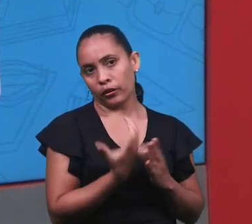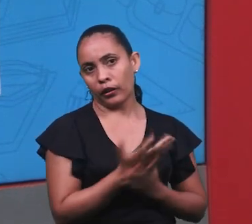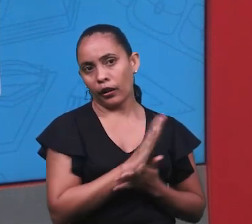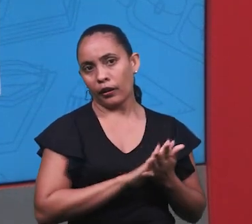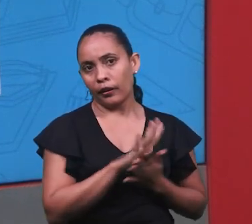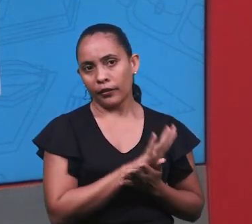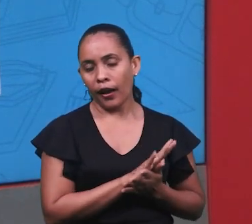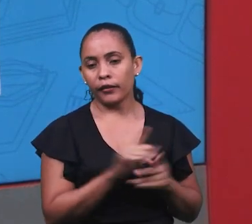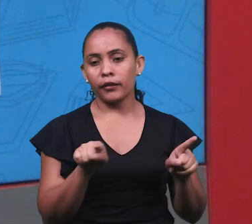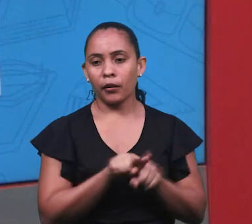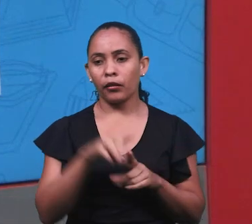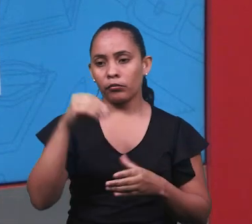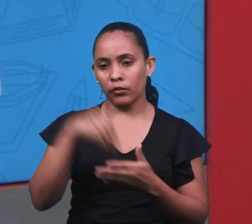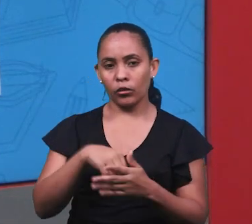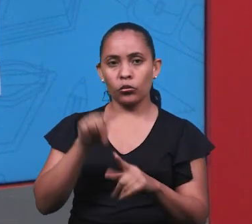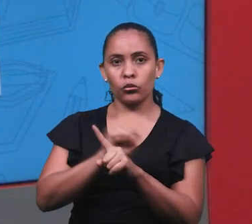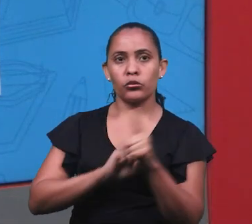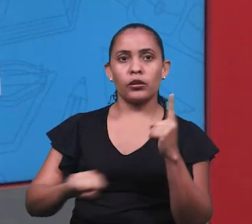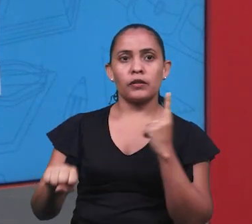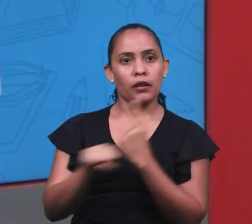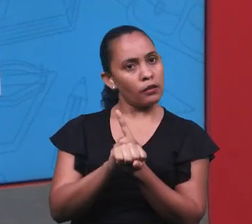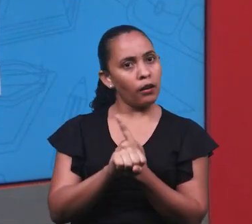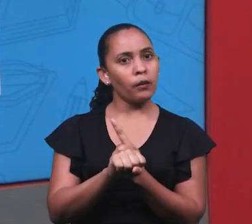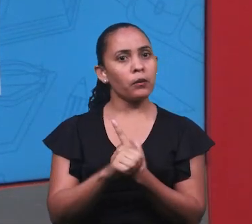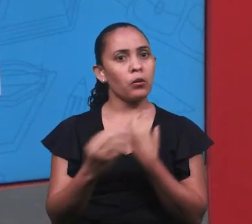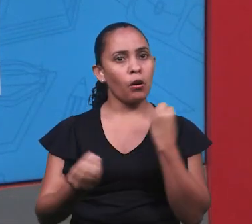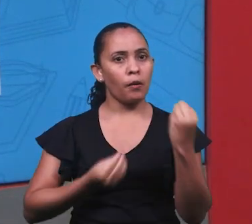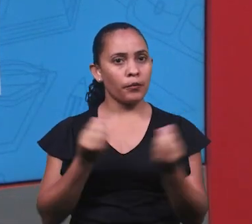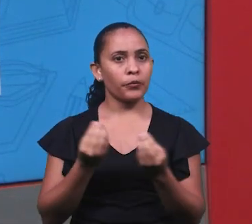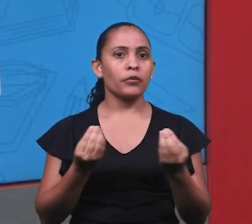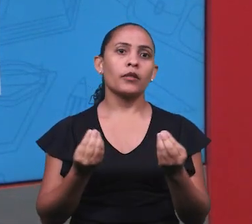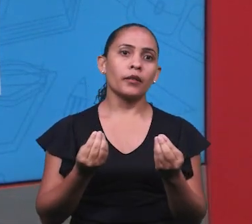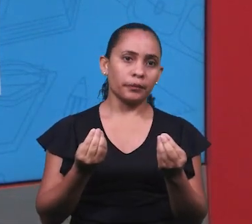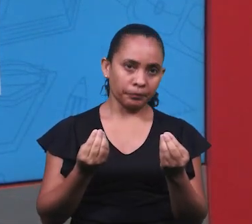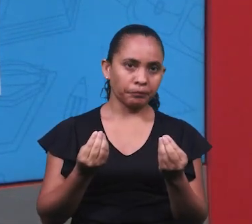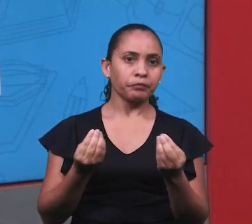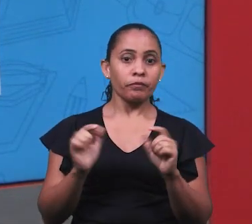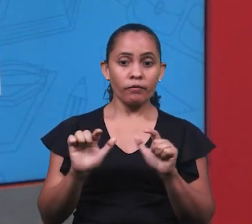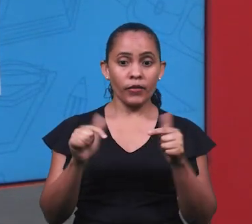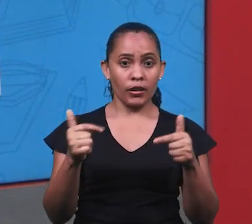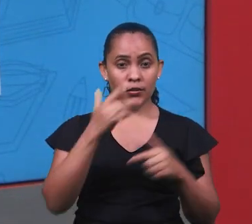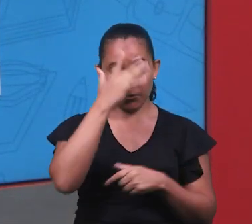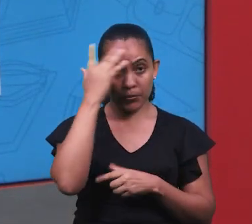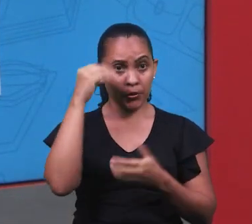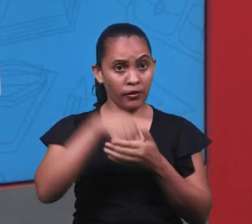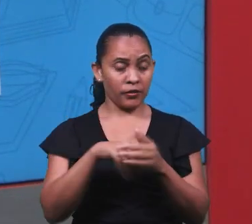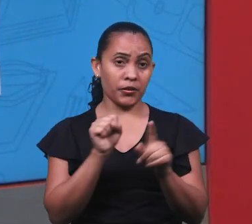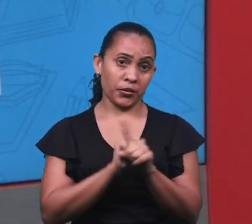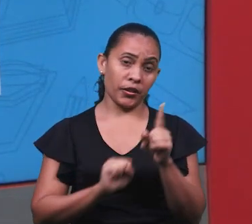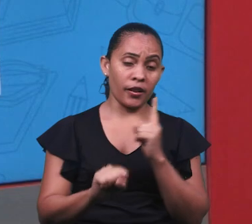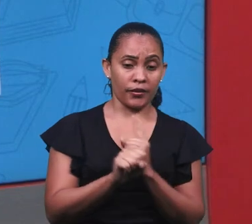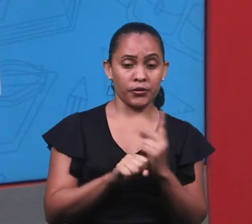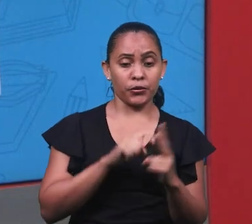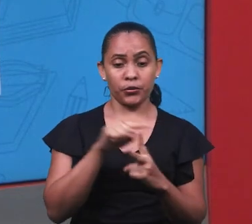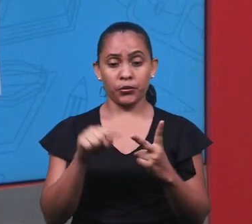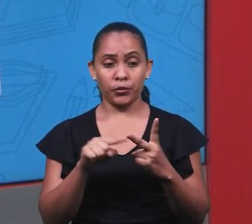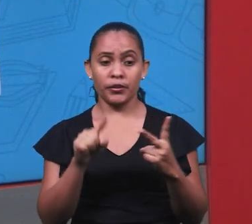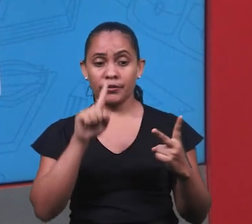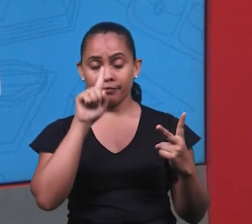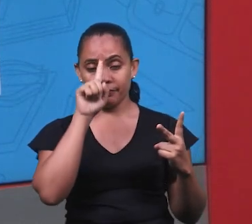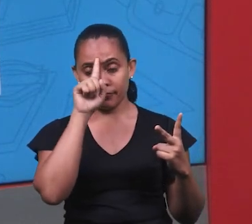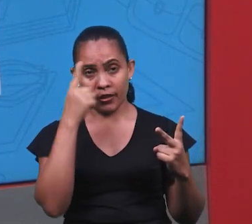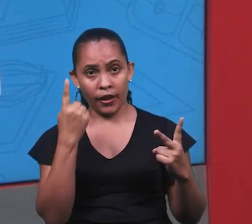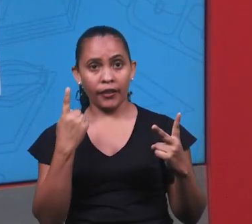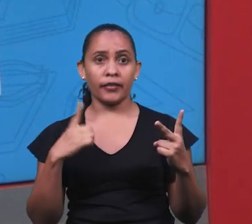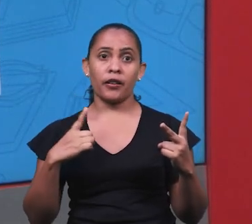na conduta do cidadão ou no funcionamento da sociedade. São 2 ideias, mas eu consigo relacionar essas ideias, ter uma relação